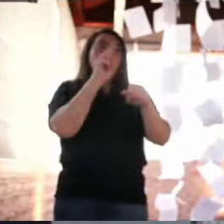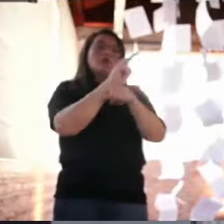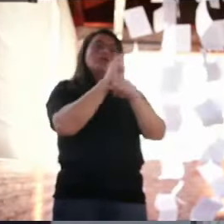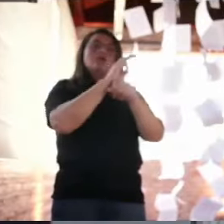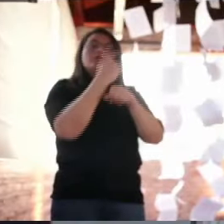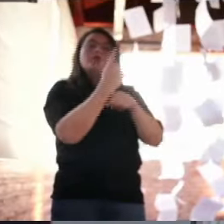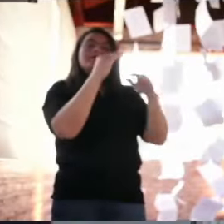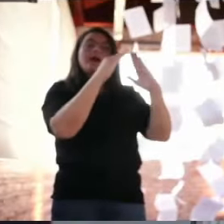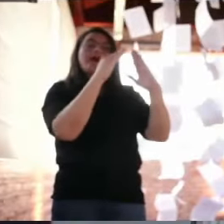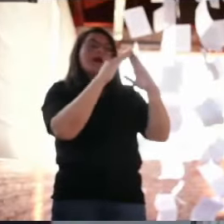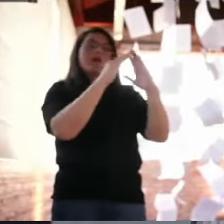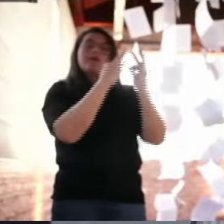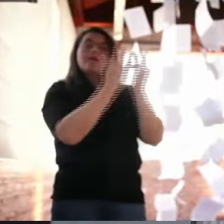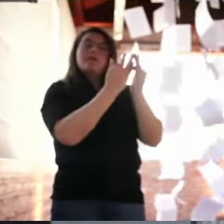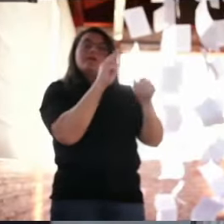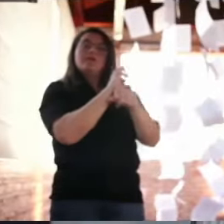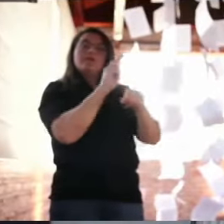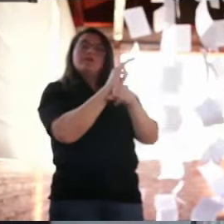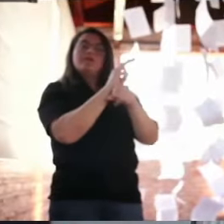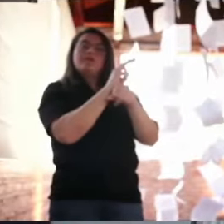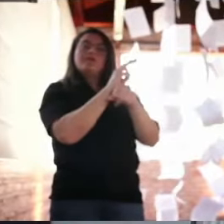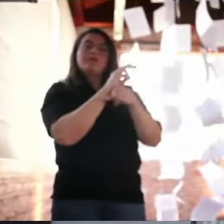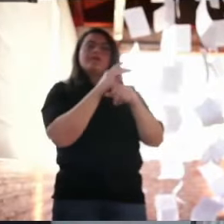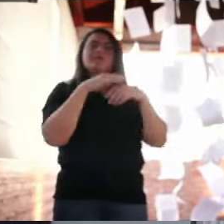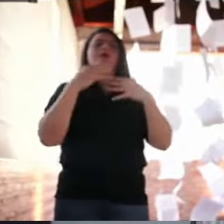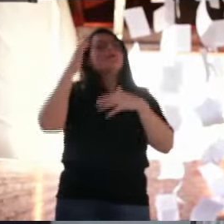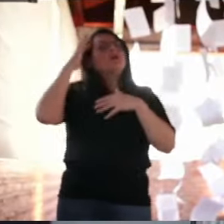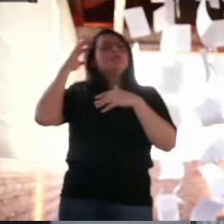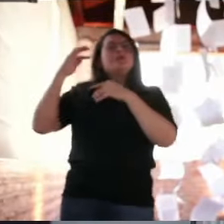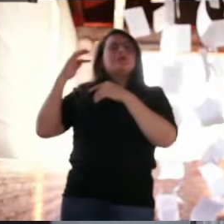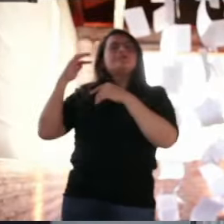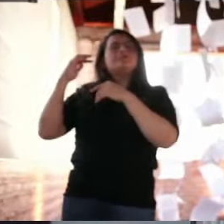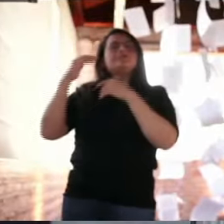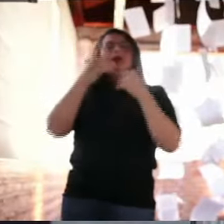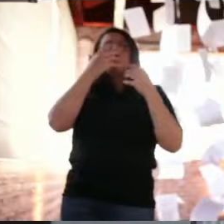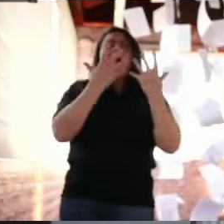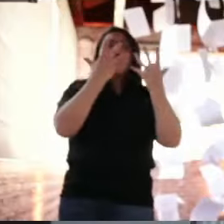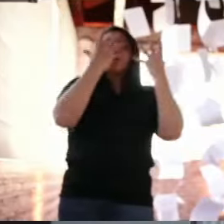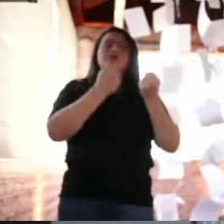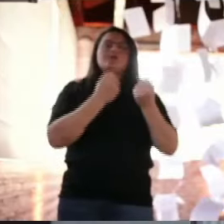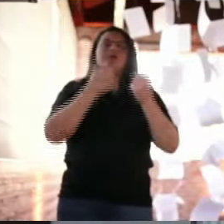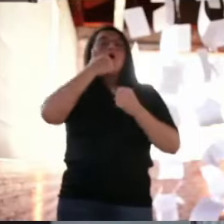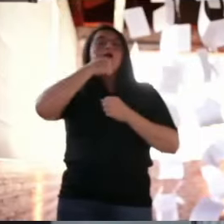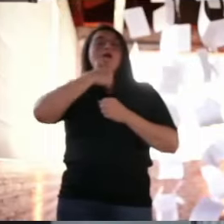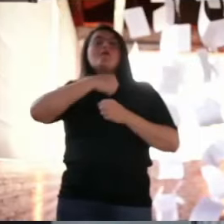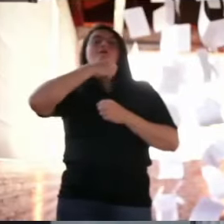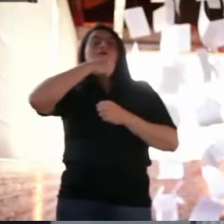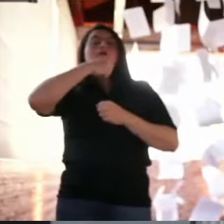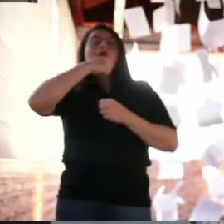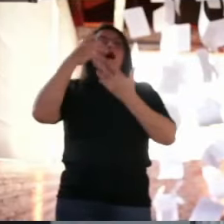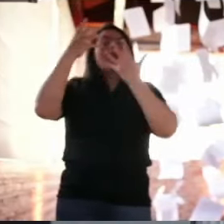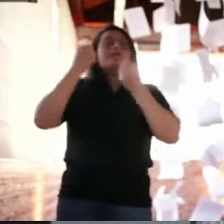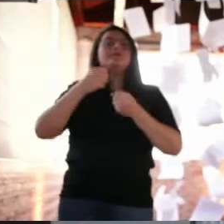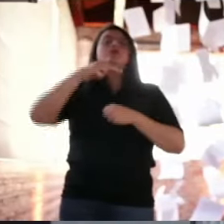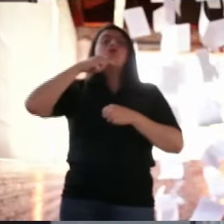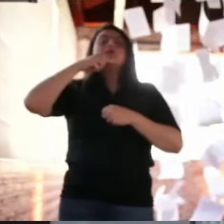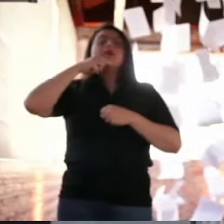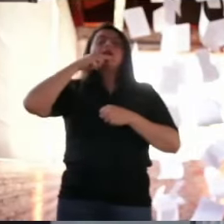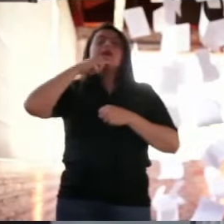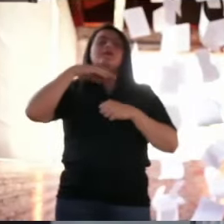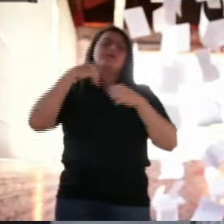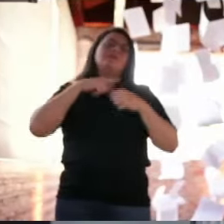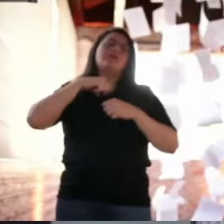assumindo integralmente a próxima geração assumindo a prole as avós assumindo os netos que a gente tem as Mulheres